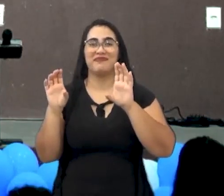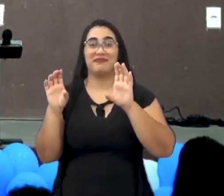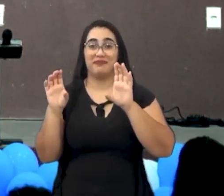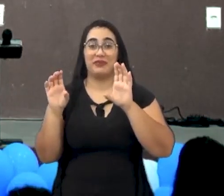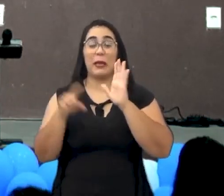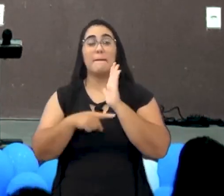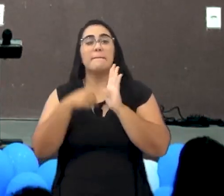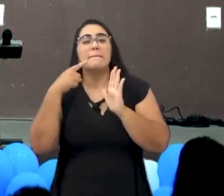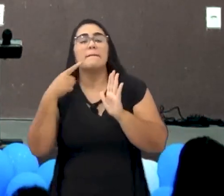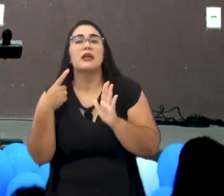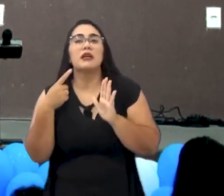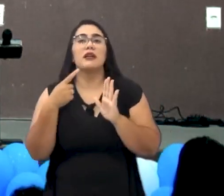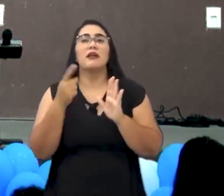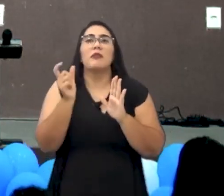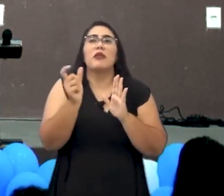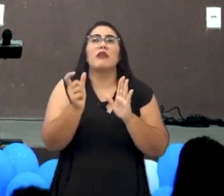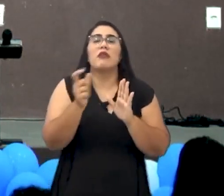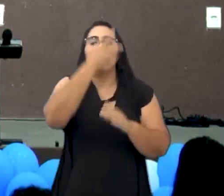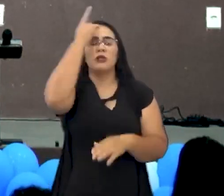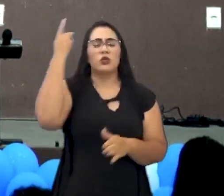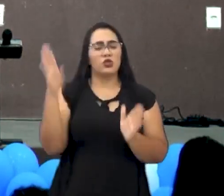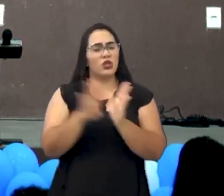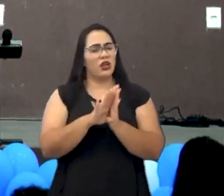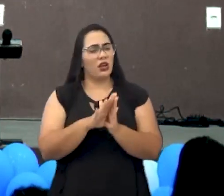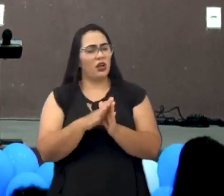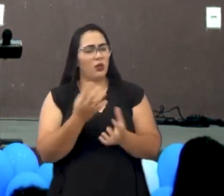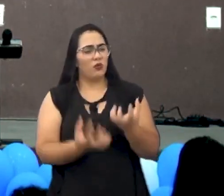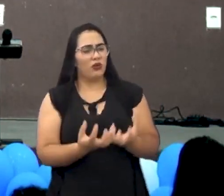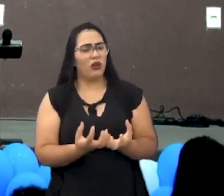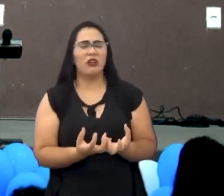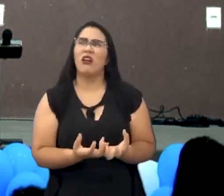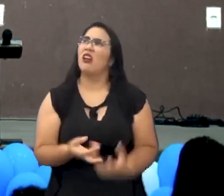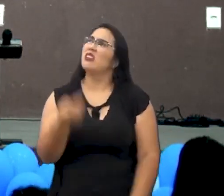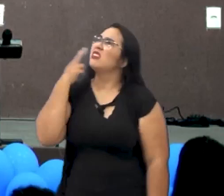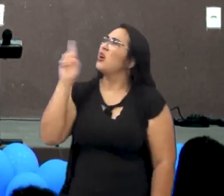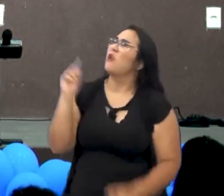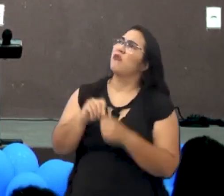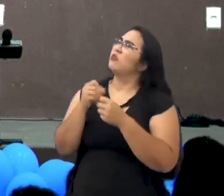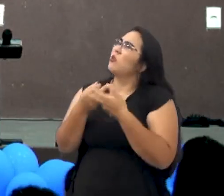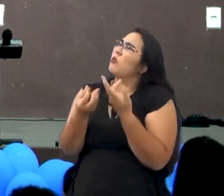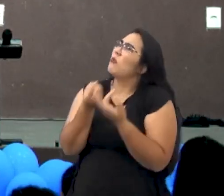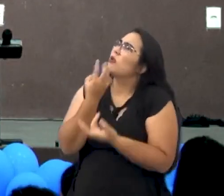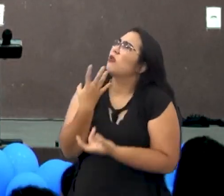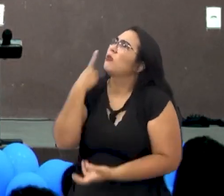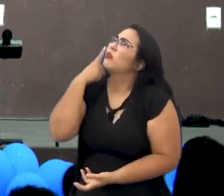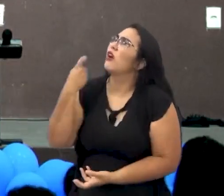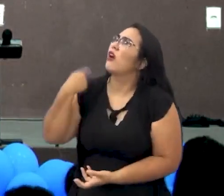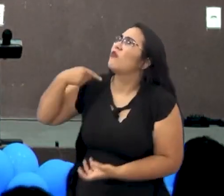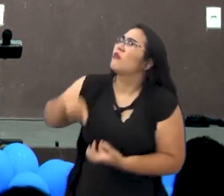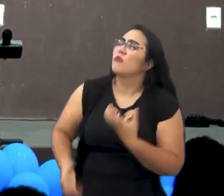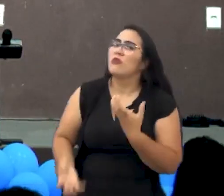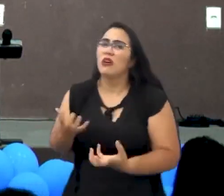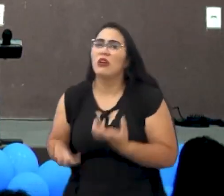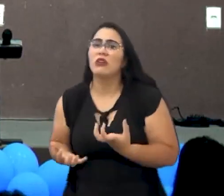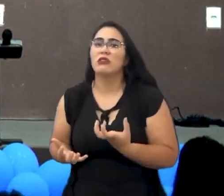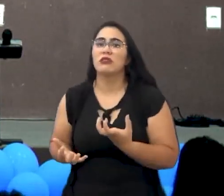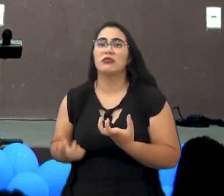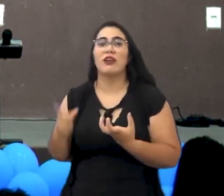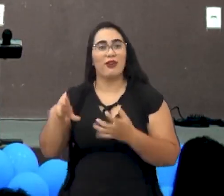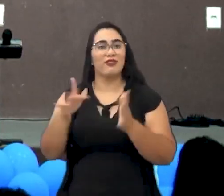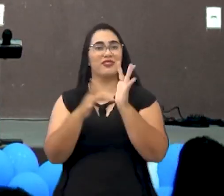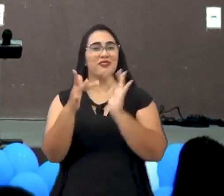Primeira palavra de alguém que vai, quando chegar no inferno, é: Senhor, não devia estar aqui não, eu fiz tanta coisa boa. É exatamente o que Jesus